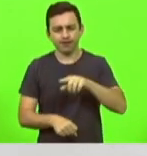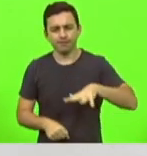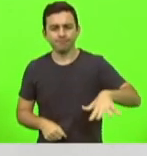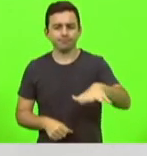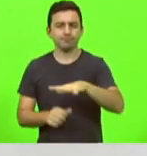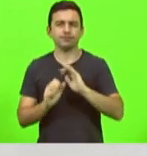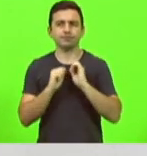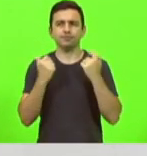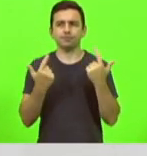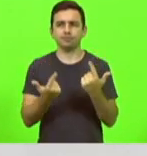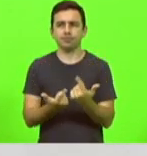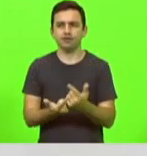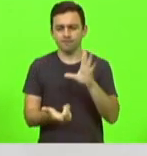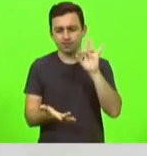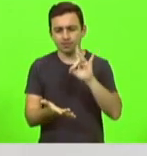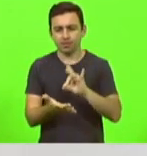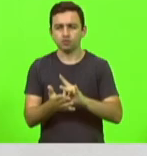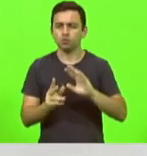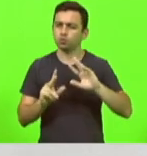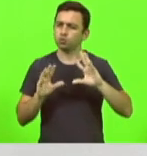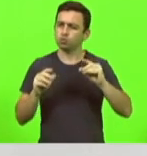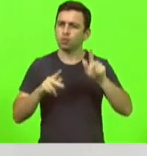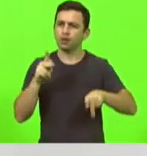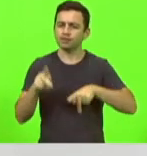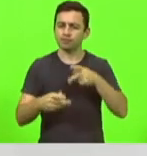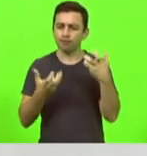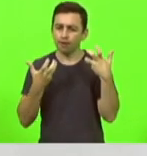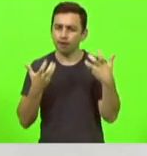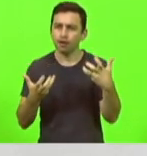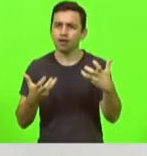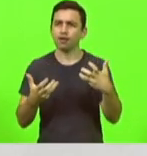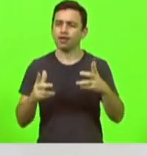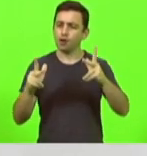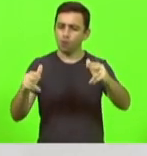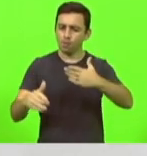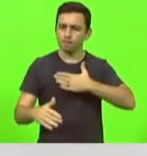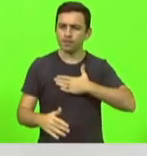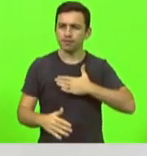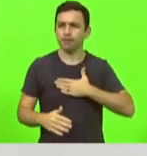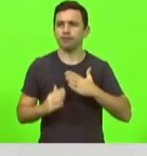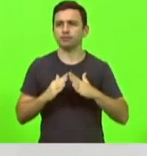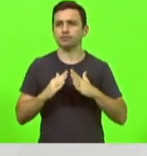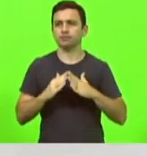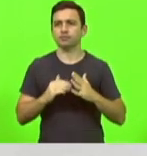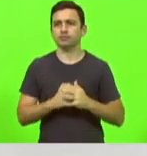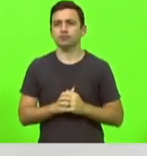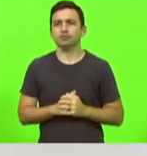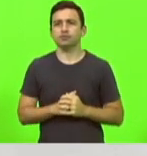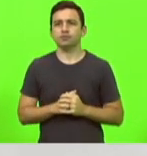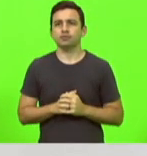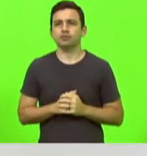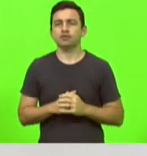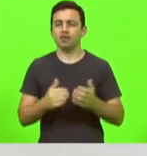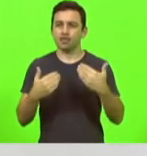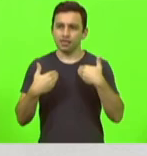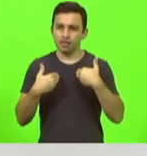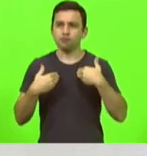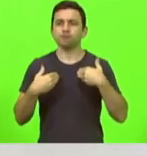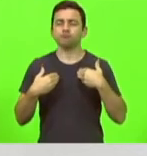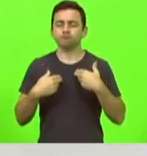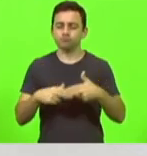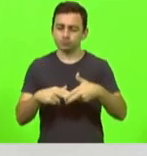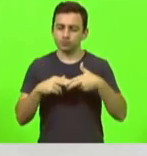verdadeiramente o Catarinense gostaria que eu cuidasse como se fosse minha Ah e por isso devo e